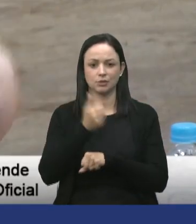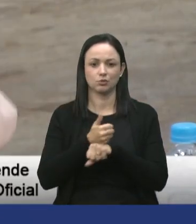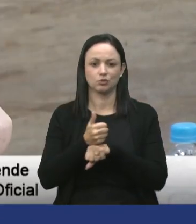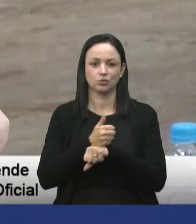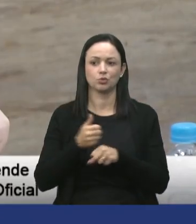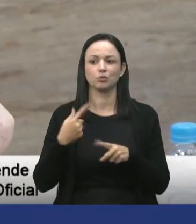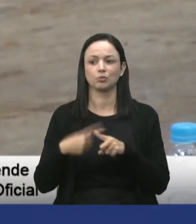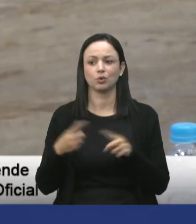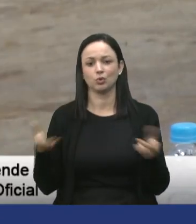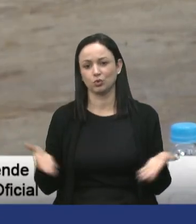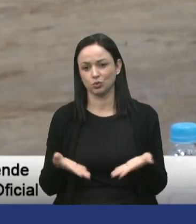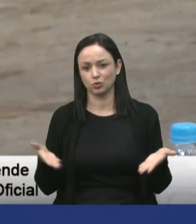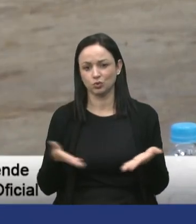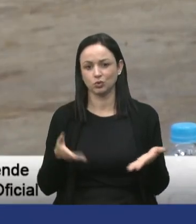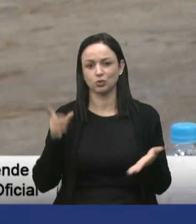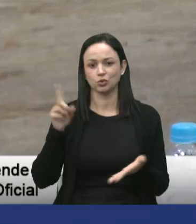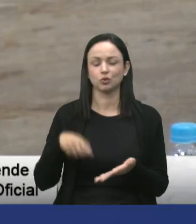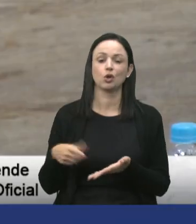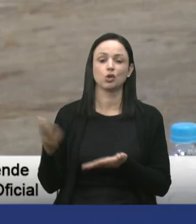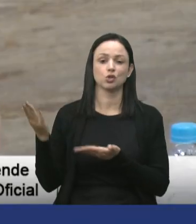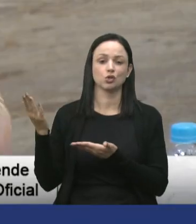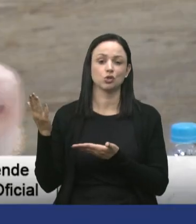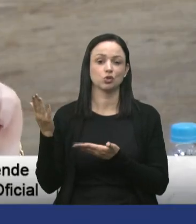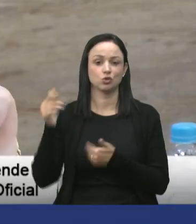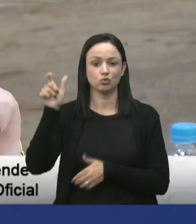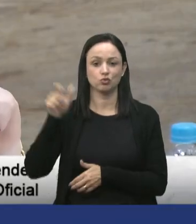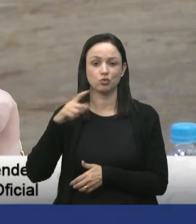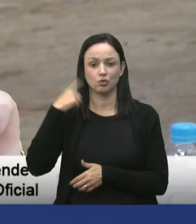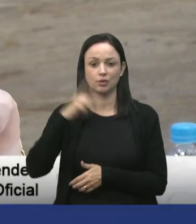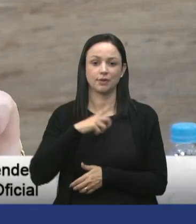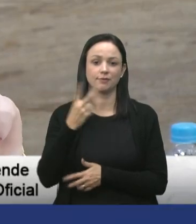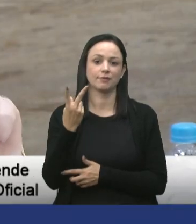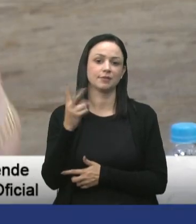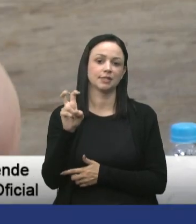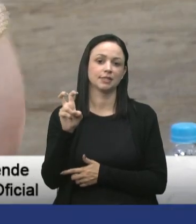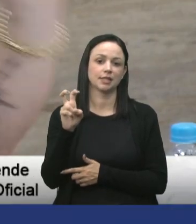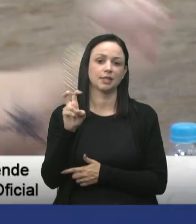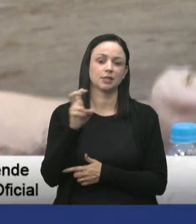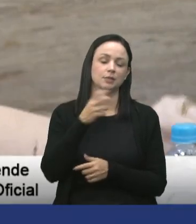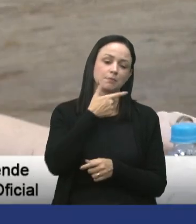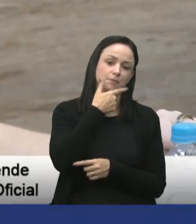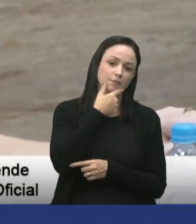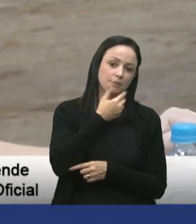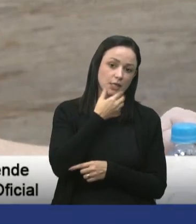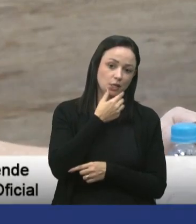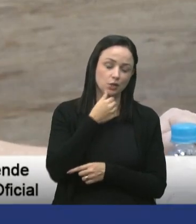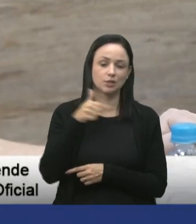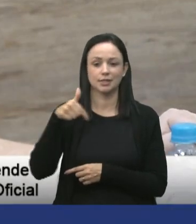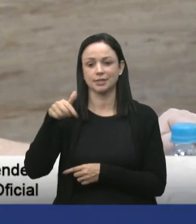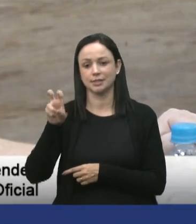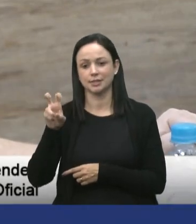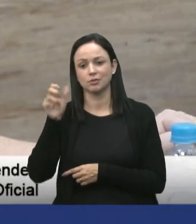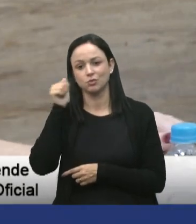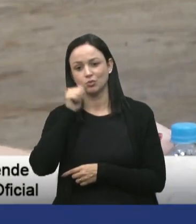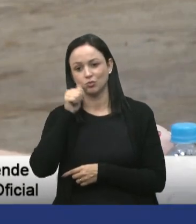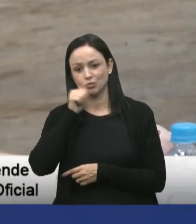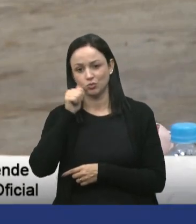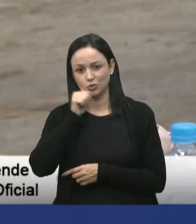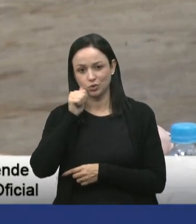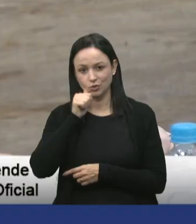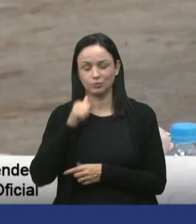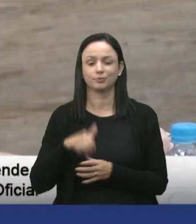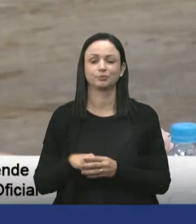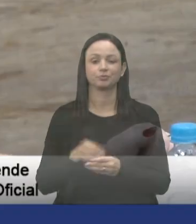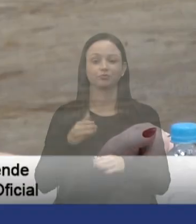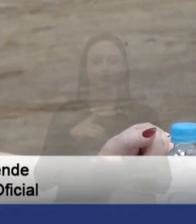Porque hoje a jovem advocacia tem 25% de meninos e 75% de mulheres. No